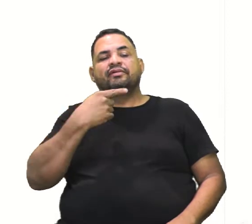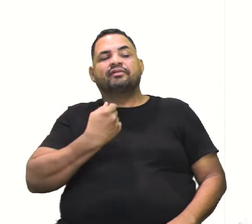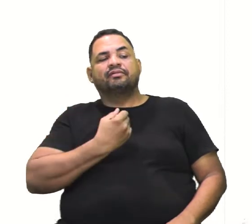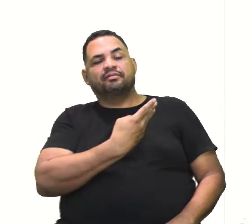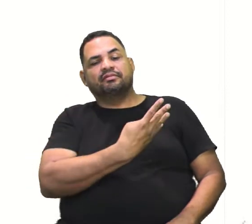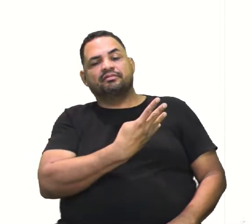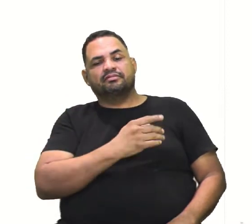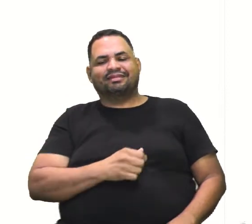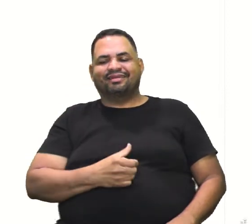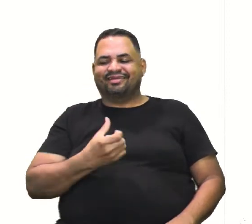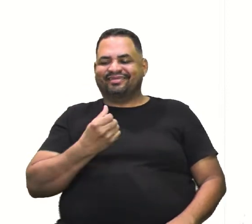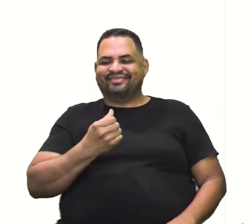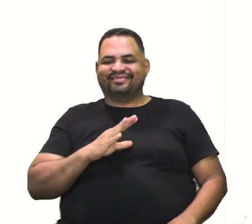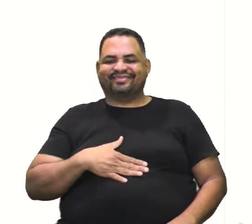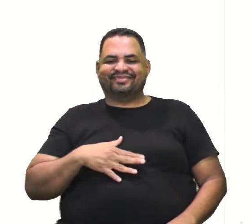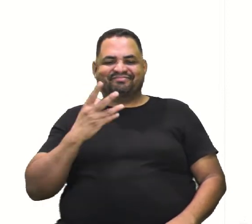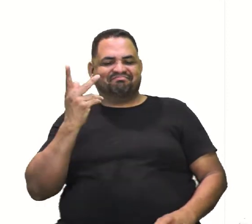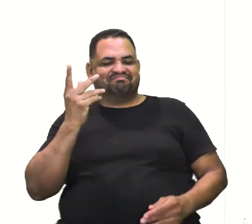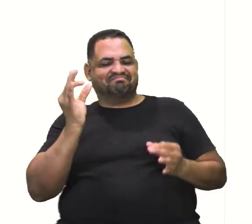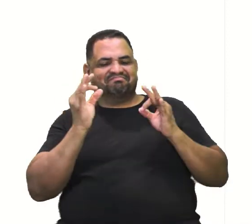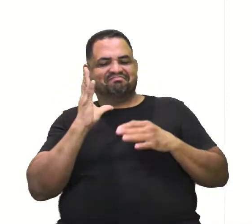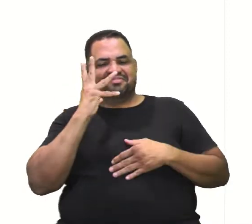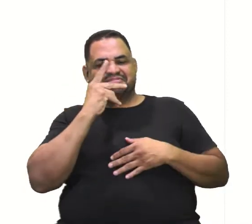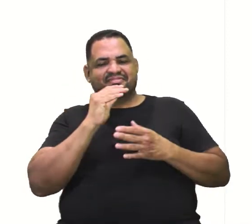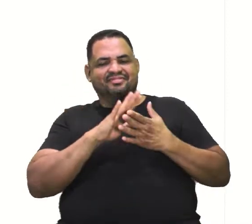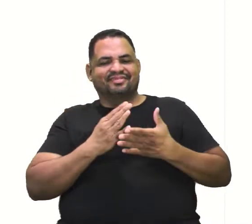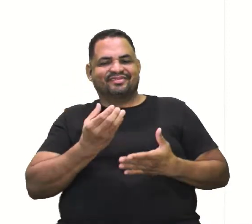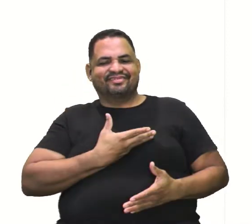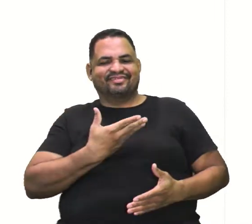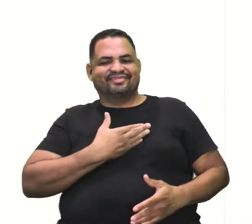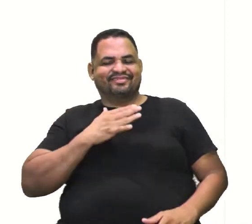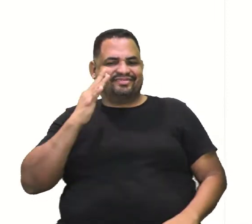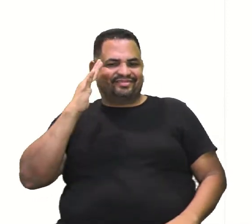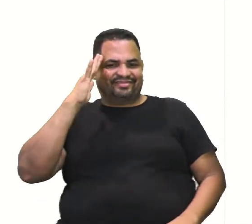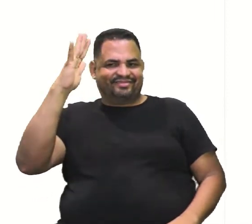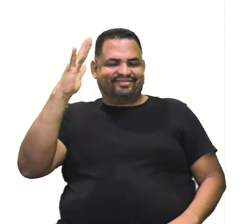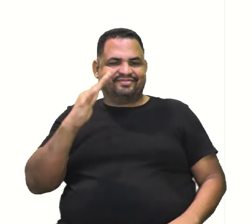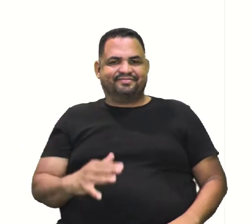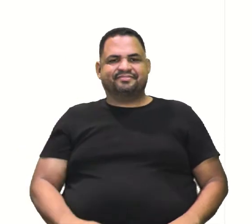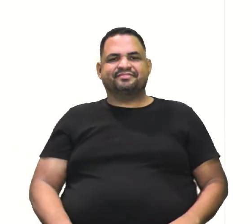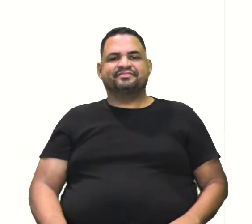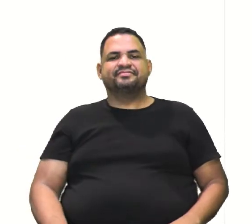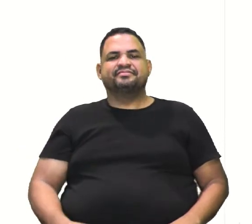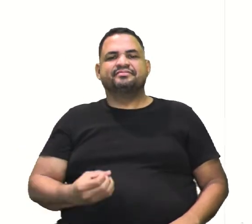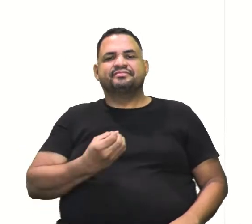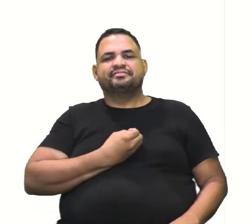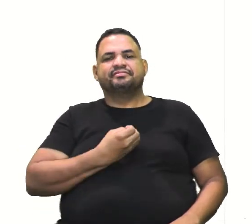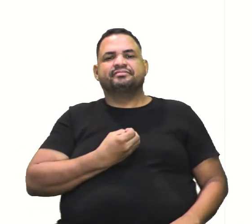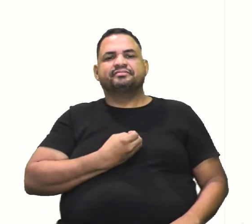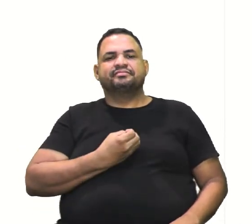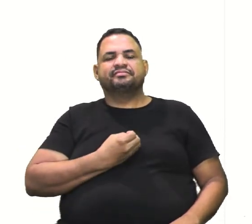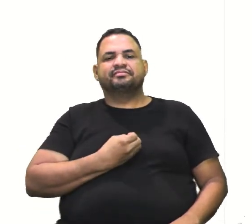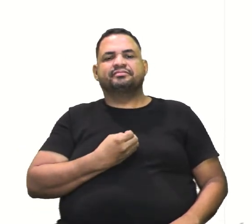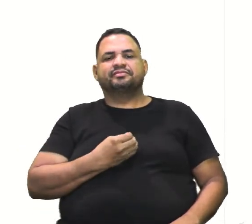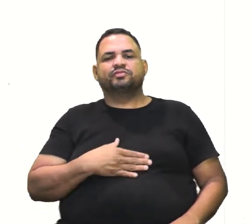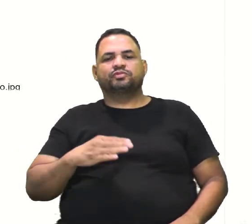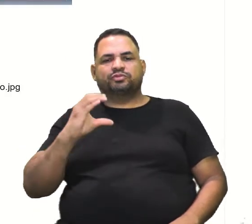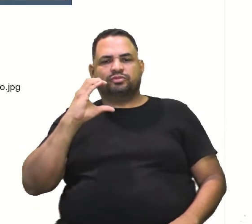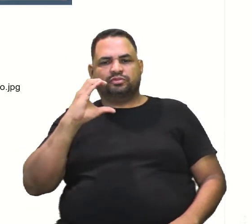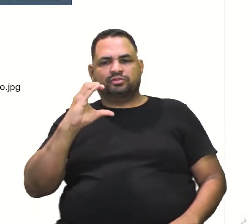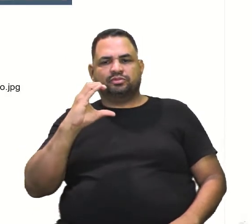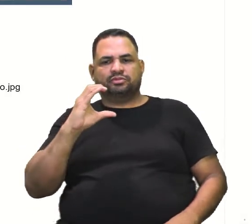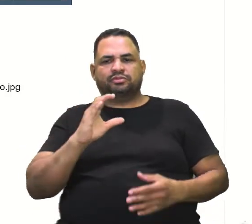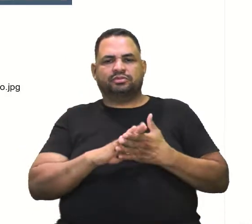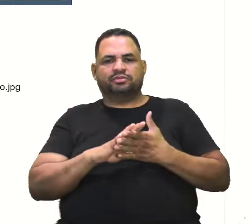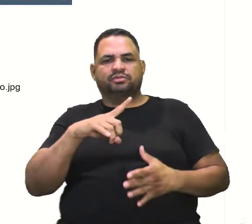que o 6, que bonitinho, o número 6 está com um amigo imaginário, né? Vamos lá, então. Os números complexos possuem uma unidade